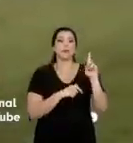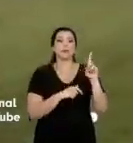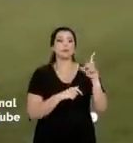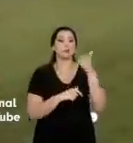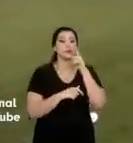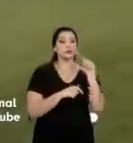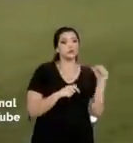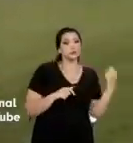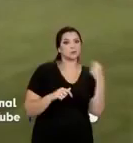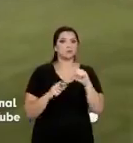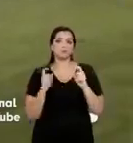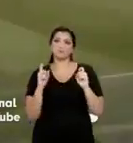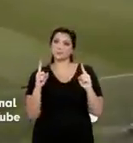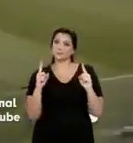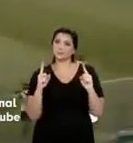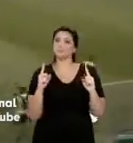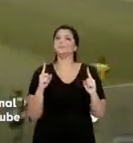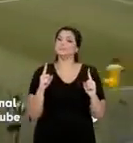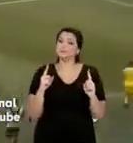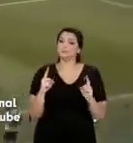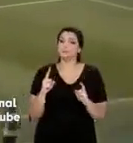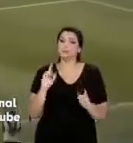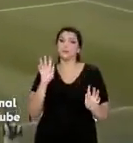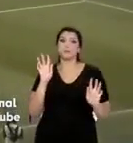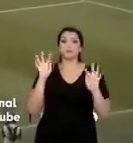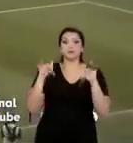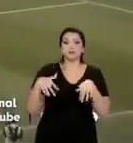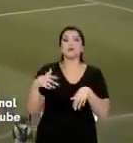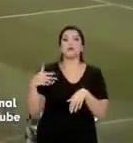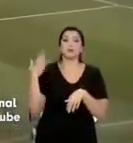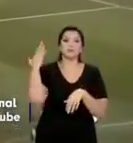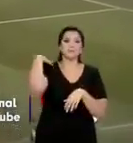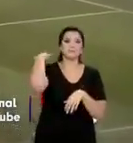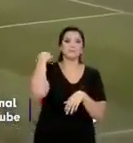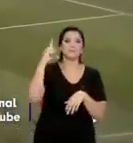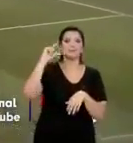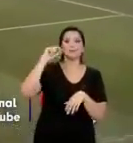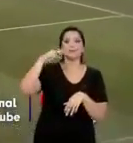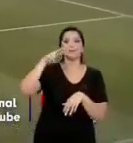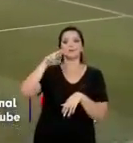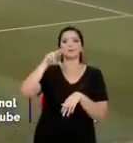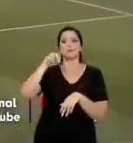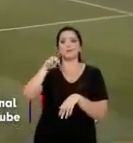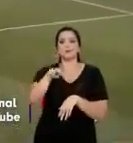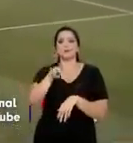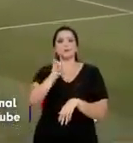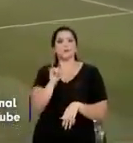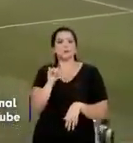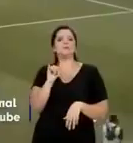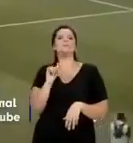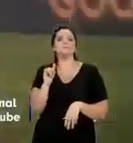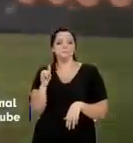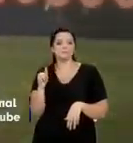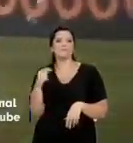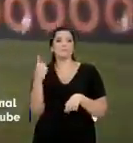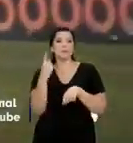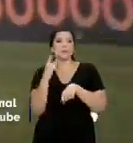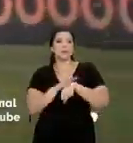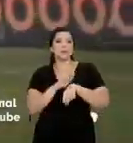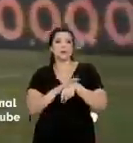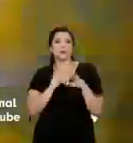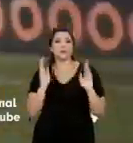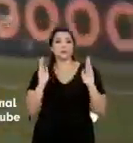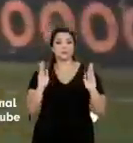empatou ainda no primeiro tempo a decisão veio com o camisa 10 Ronny aos 39 também do